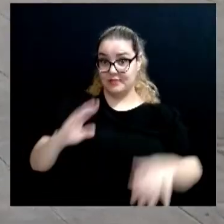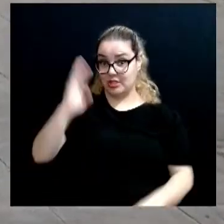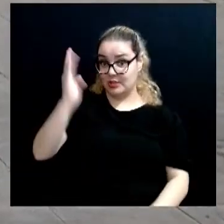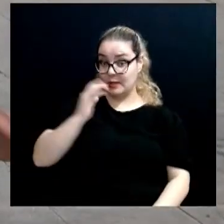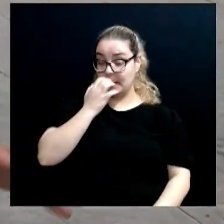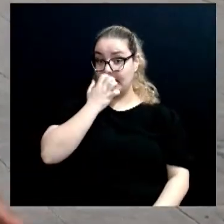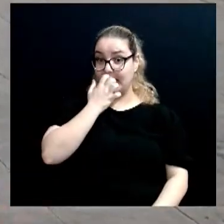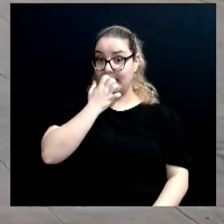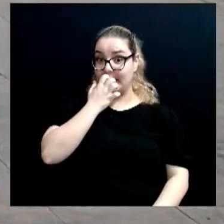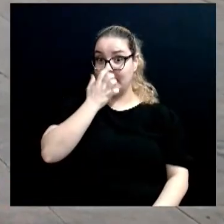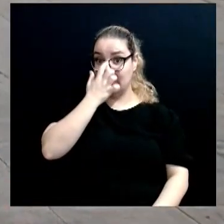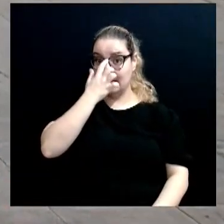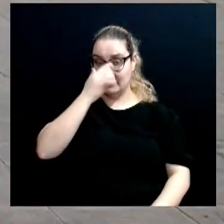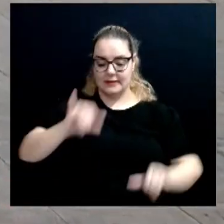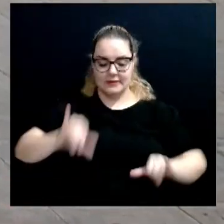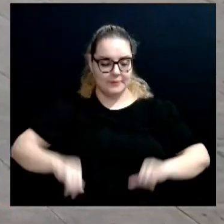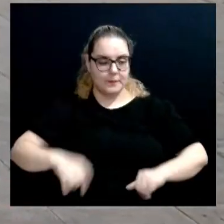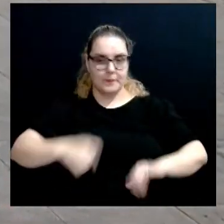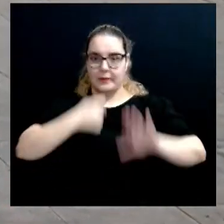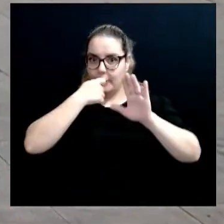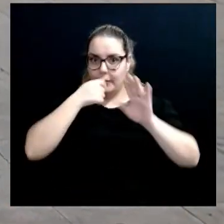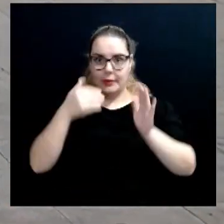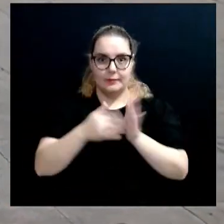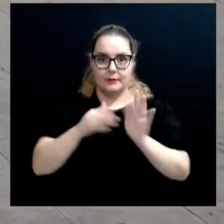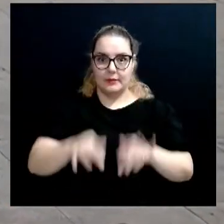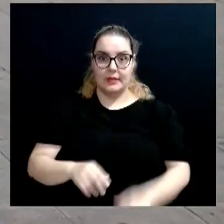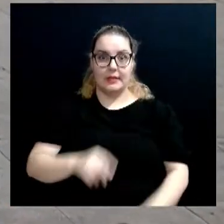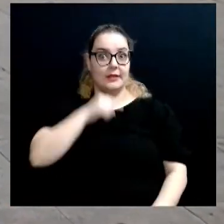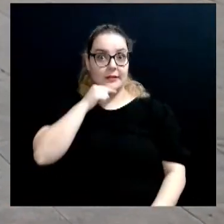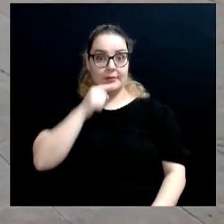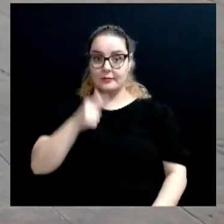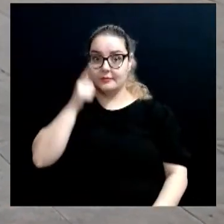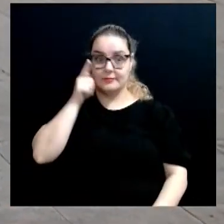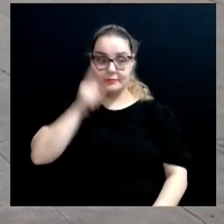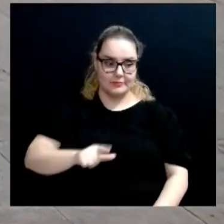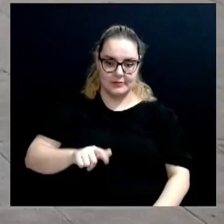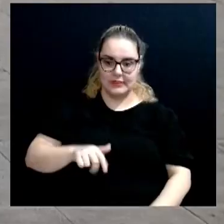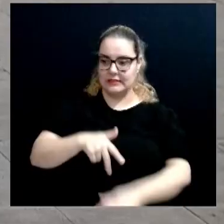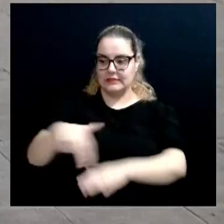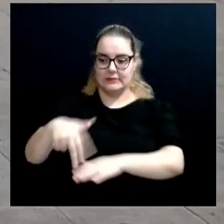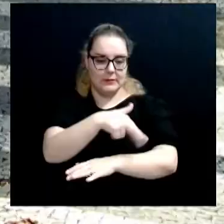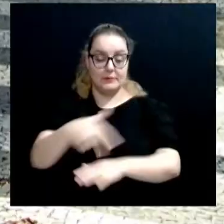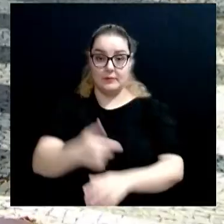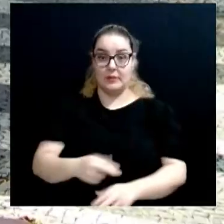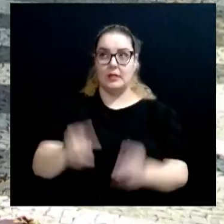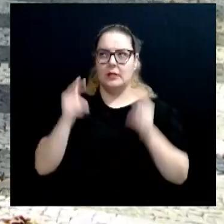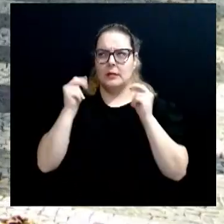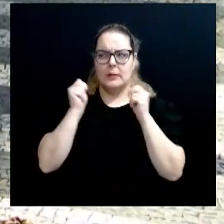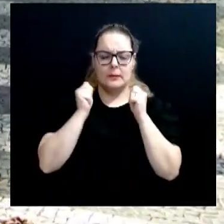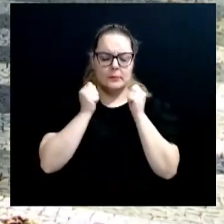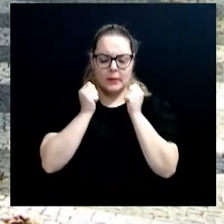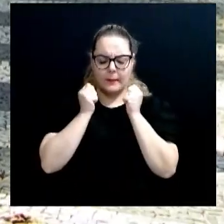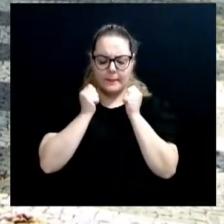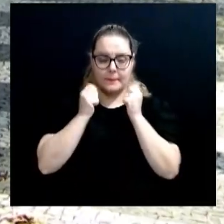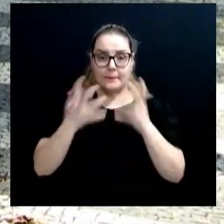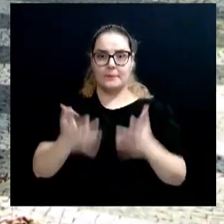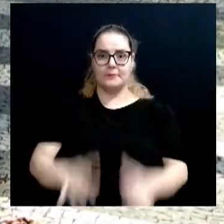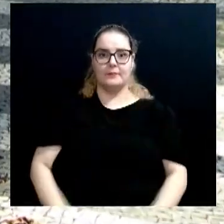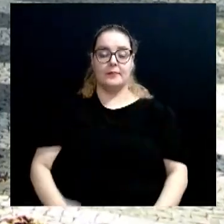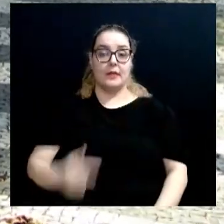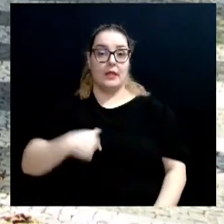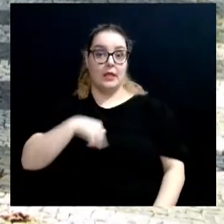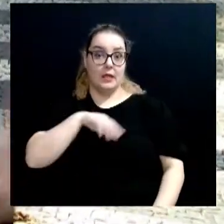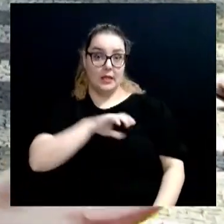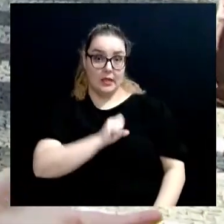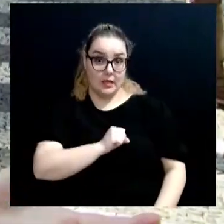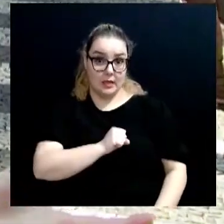final, quem não consegue ficar parado e até quem recorre a superstições para quem sabe da sorte. Eu gosto muito, apesar